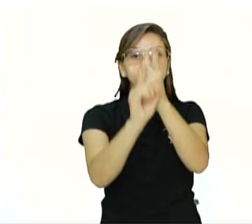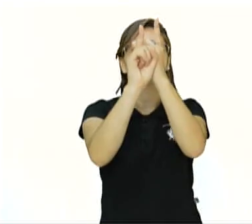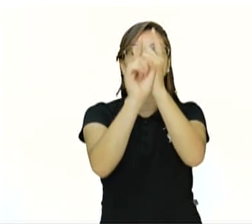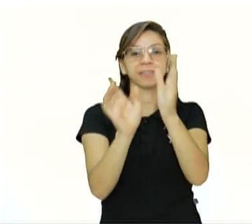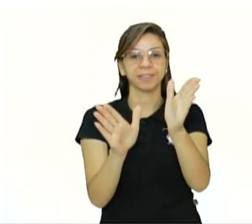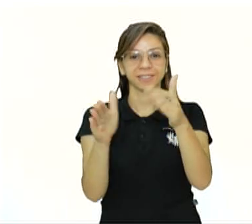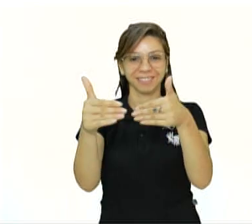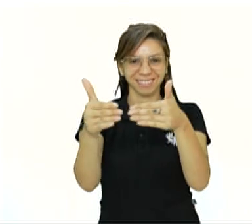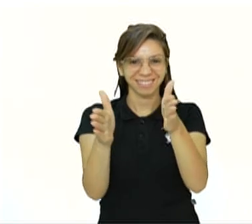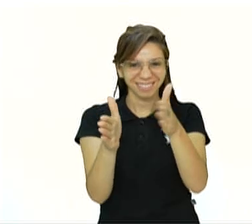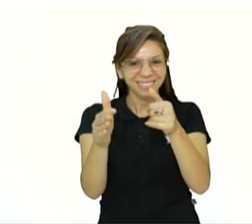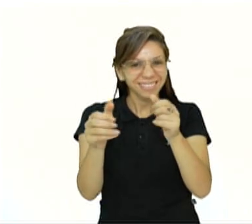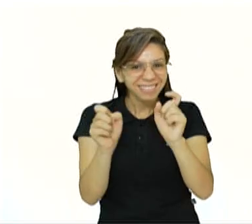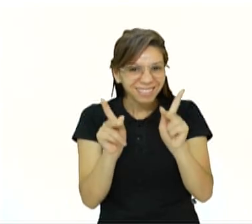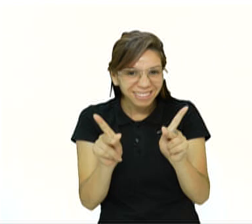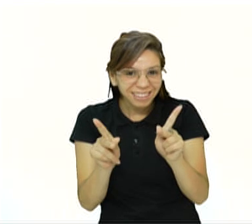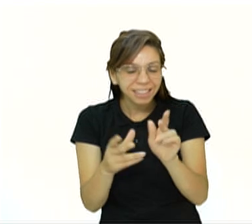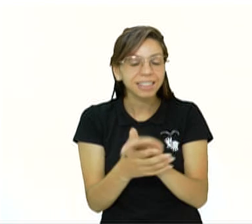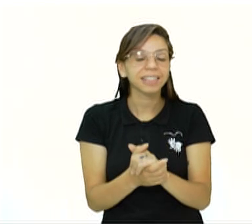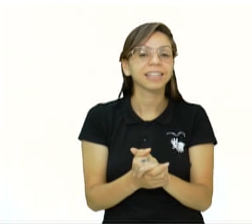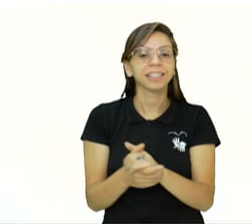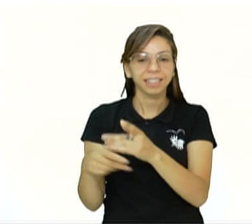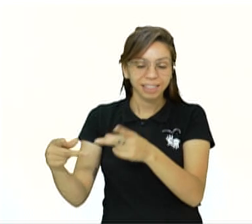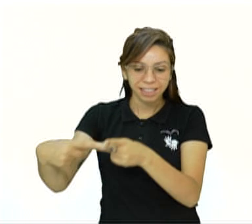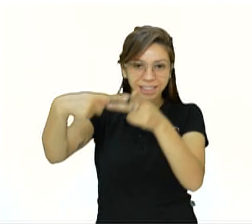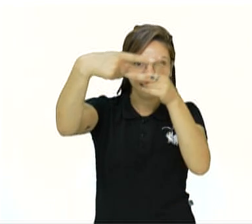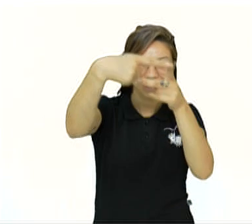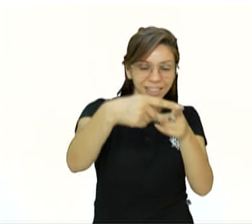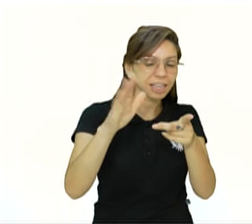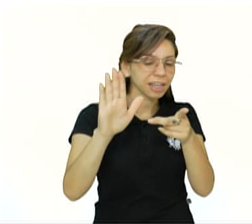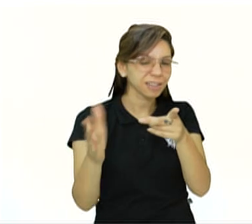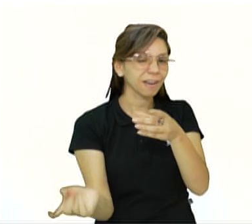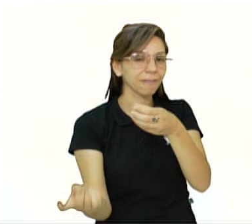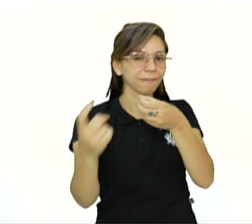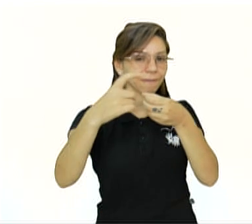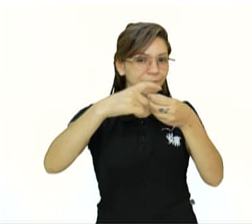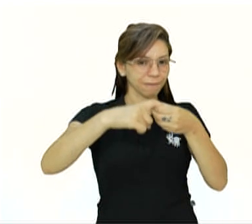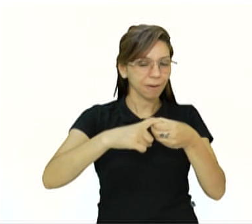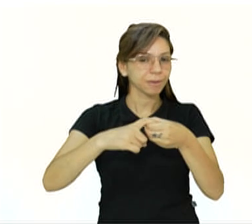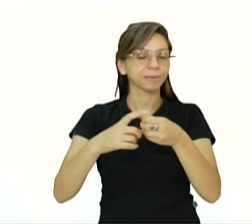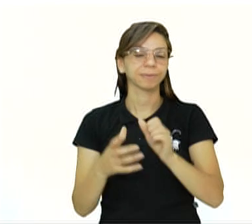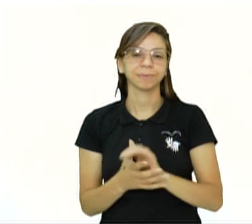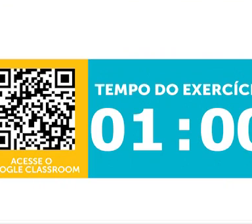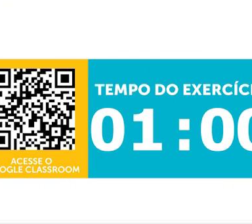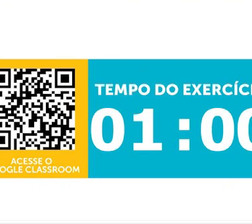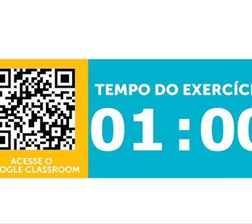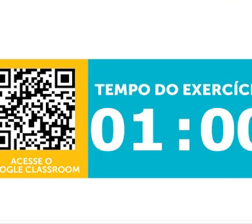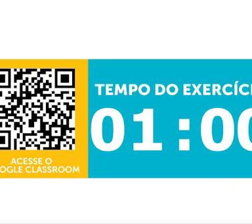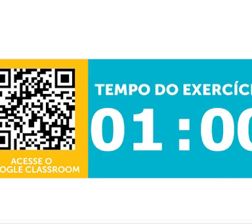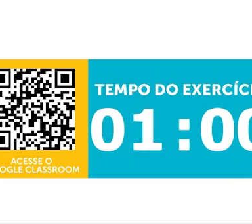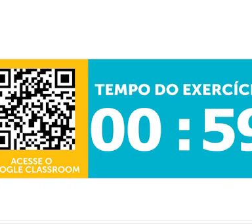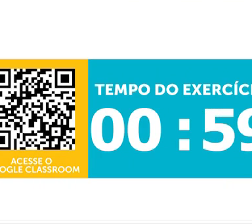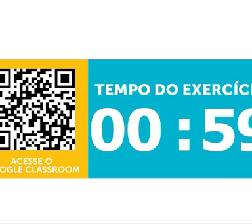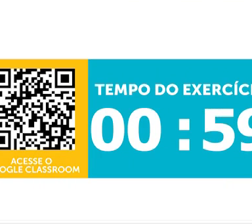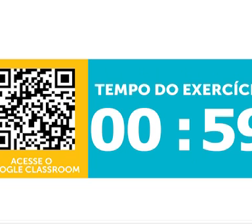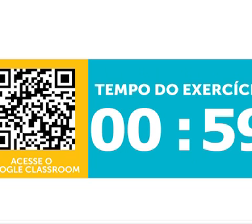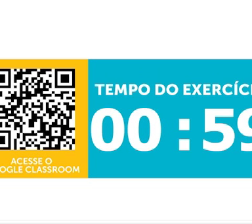cubo. Tranquilo? Encaixem aí certinho e daqui a pouco a gente vê se vocês fizeram certinho.